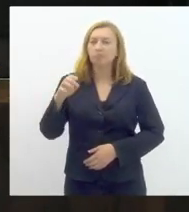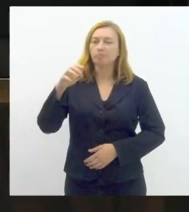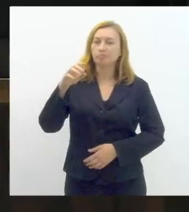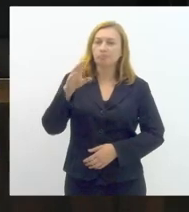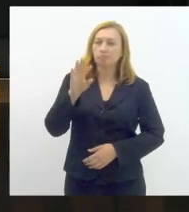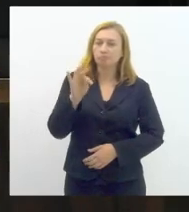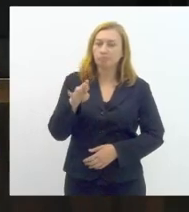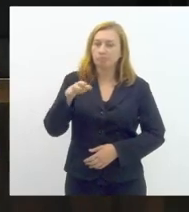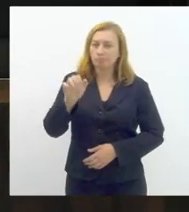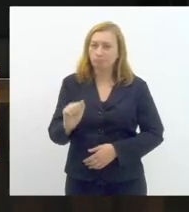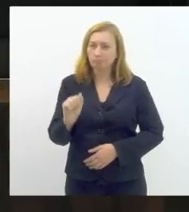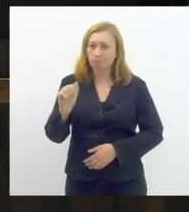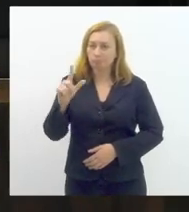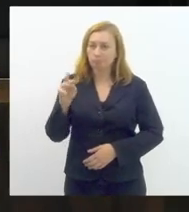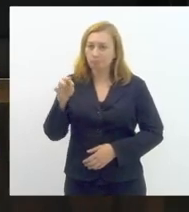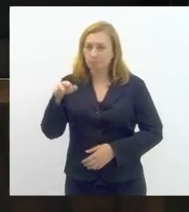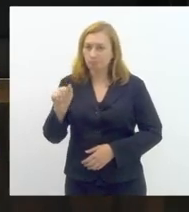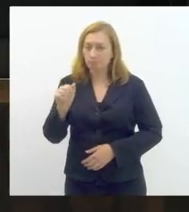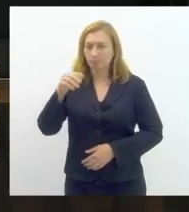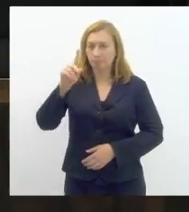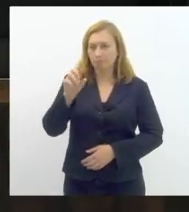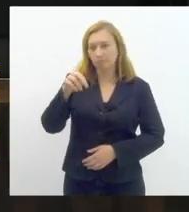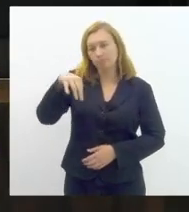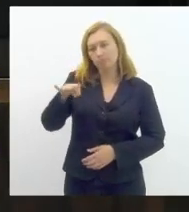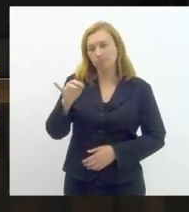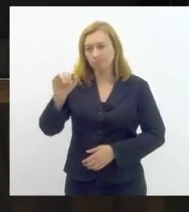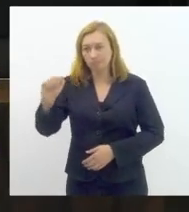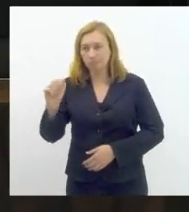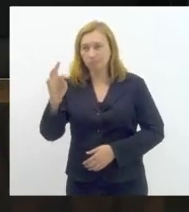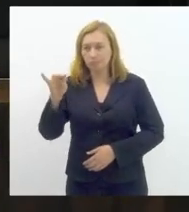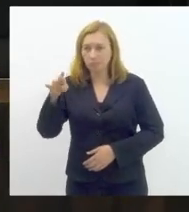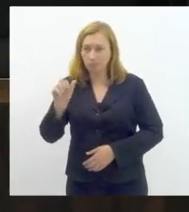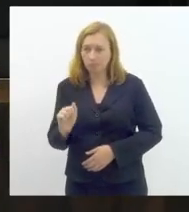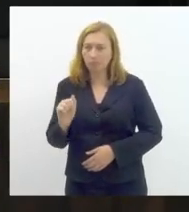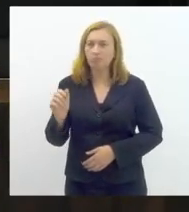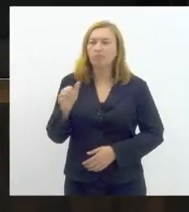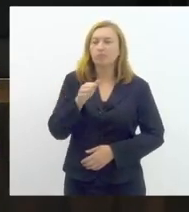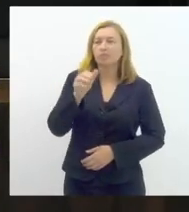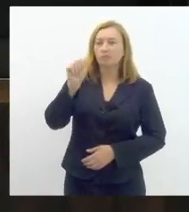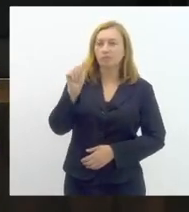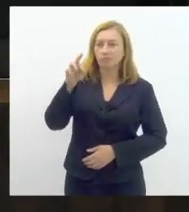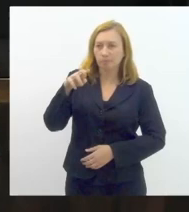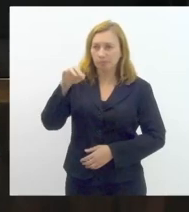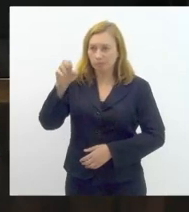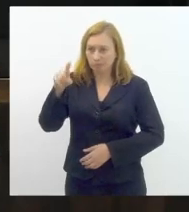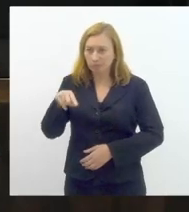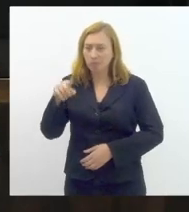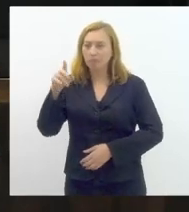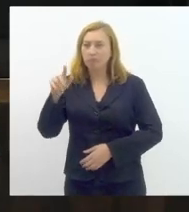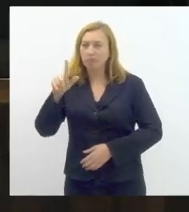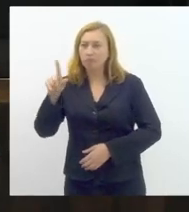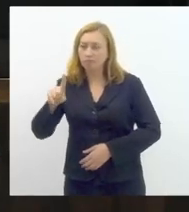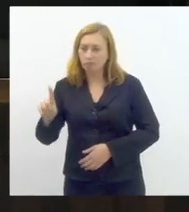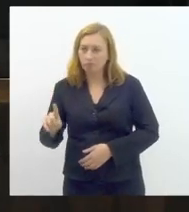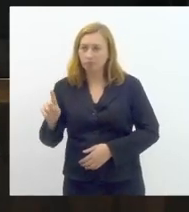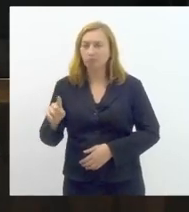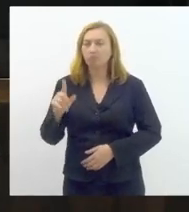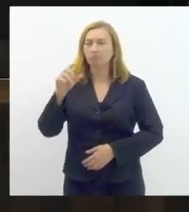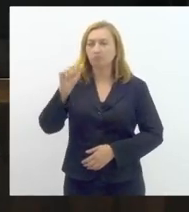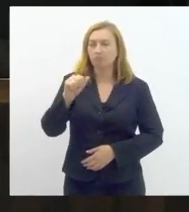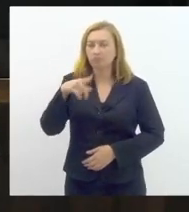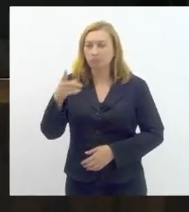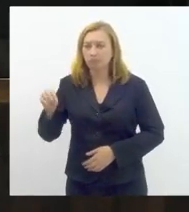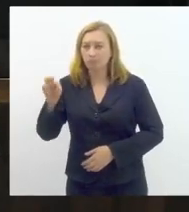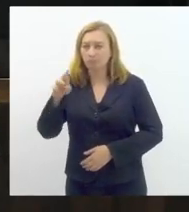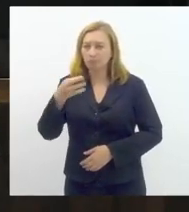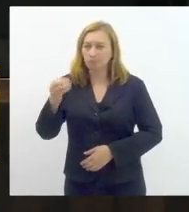de Saquarema. Da Baixada Litorânea também, André Luiz de São Pedro da Aldeia.